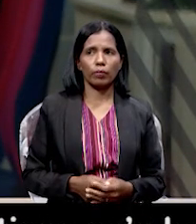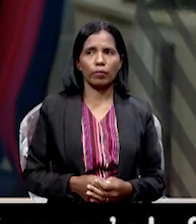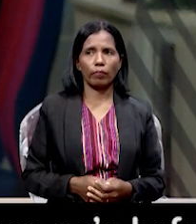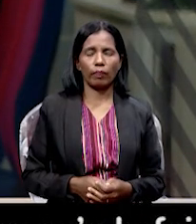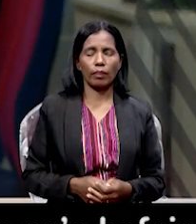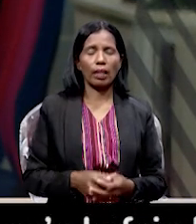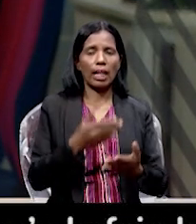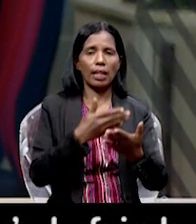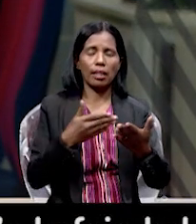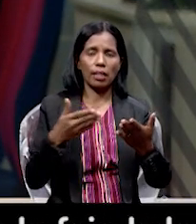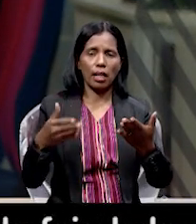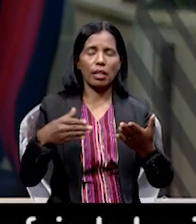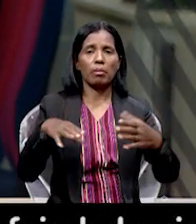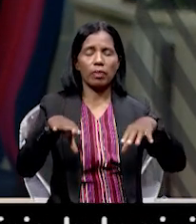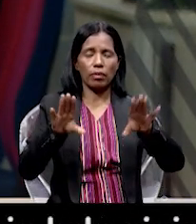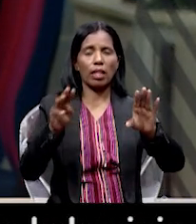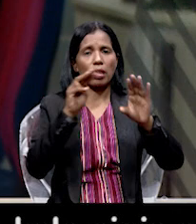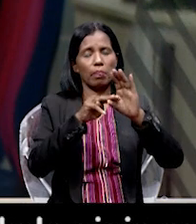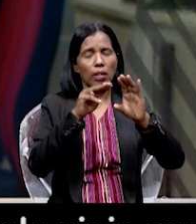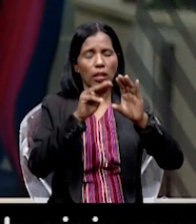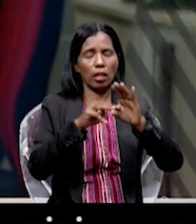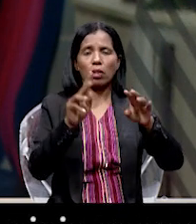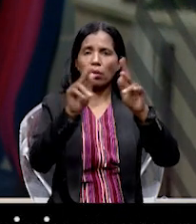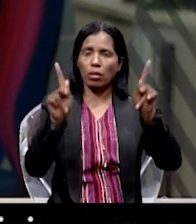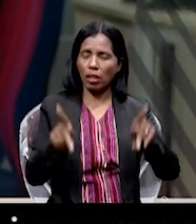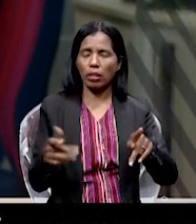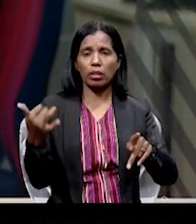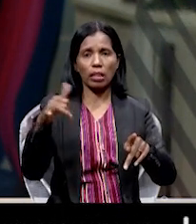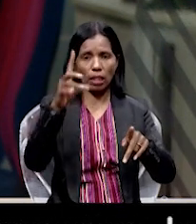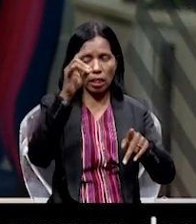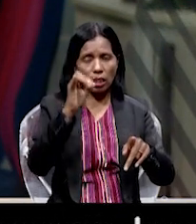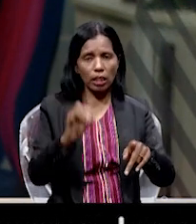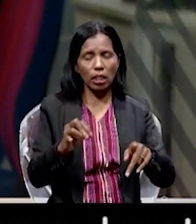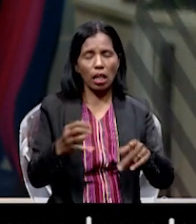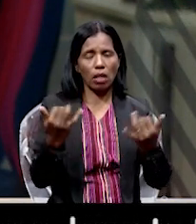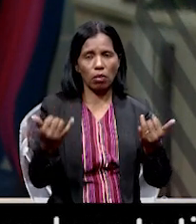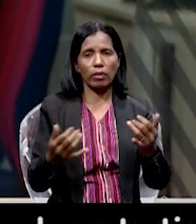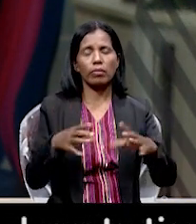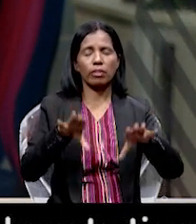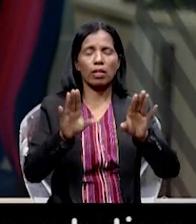Folha em sessão básica e o mercado no Losa, Sira e a capital Dili começa a sair.